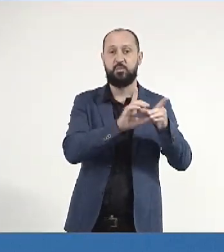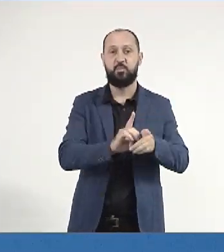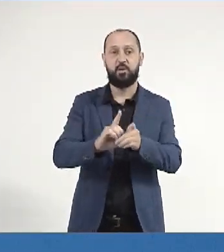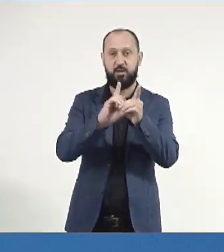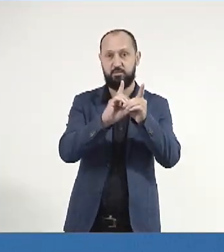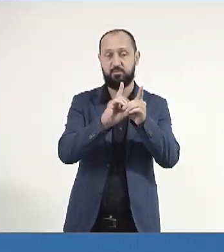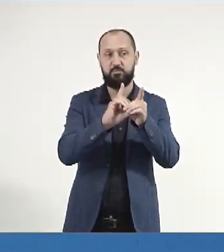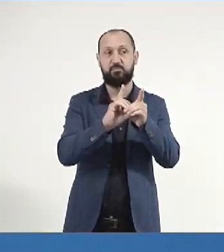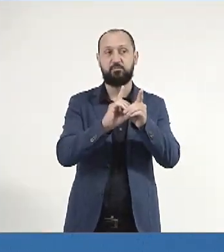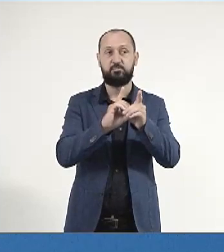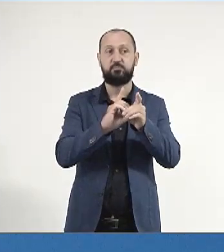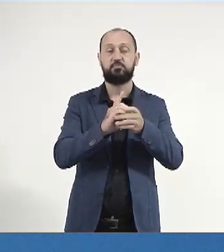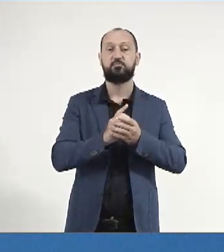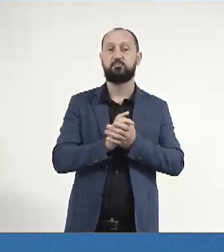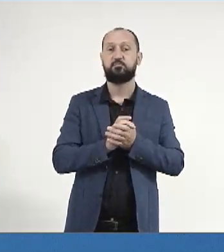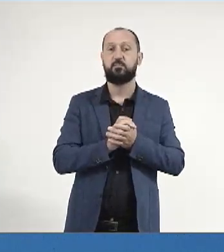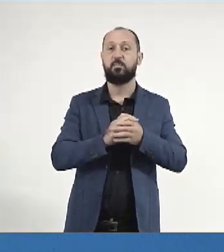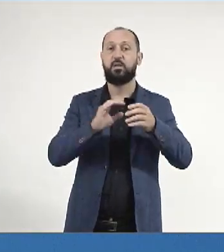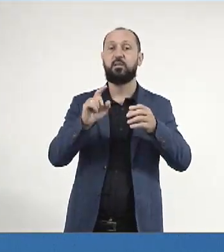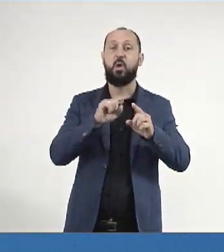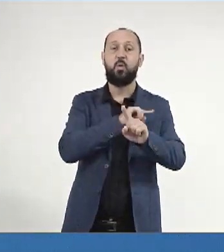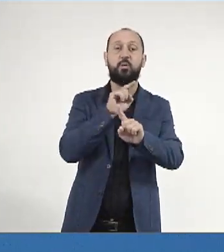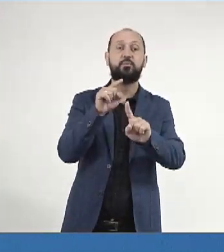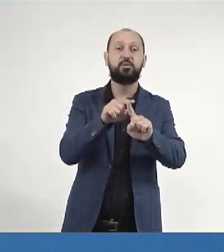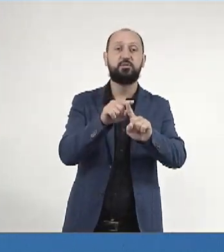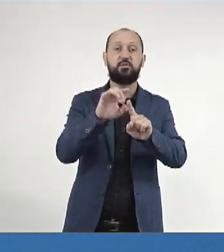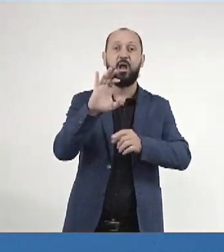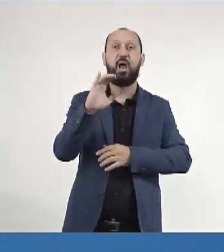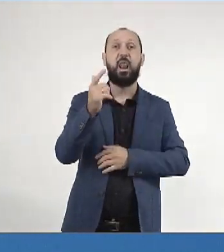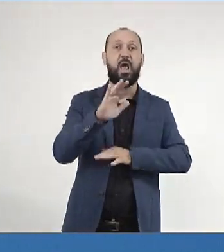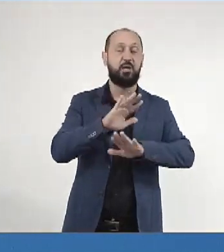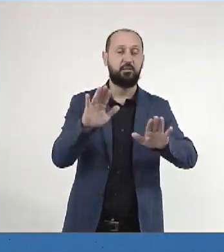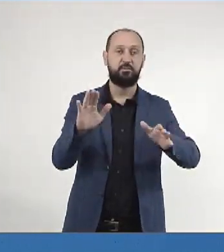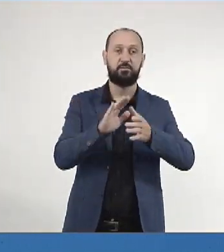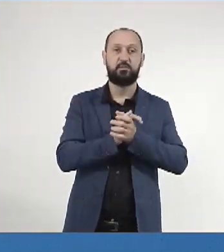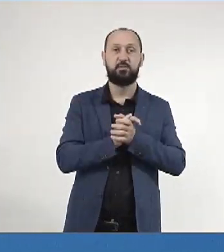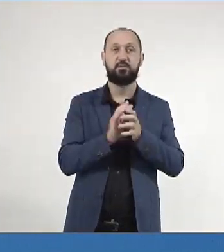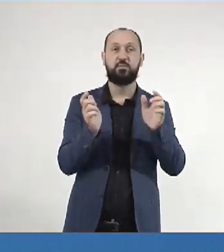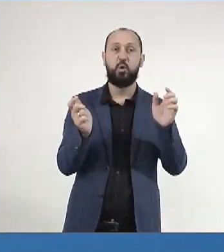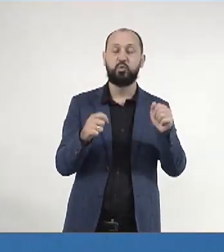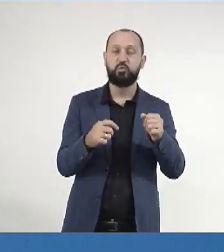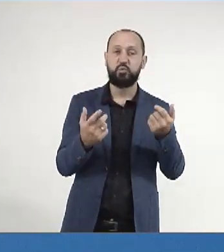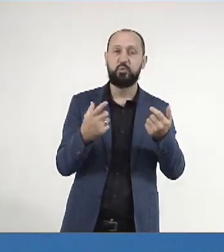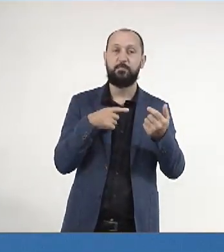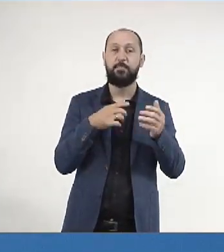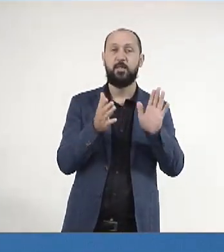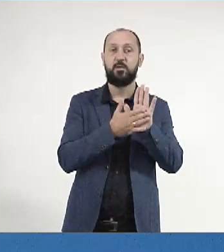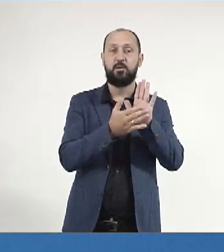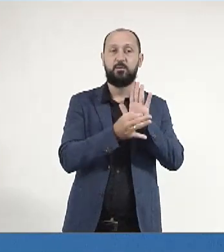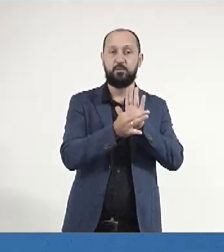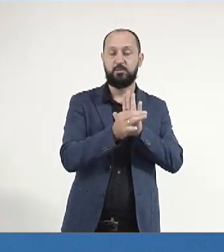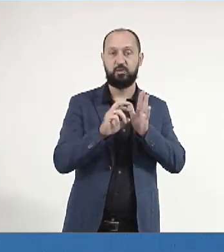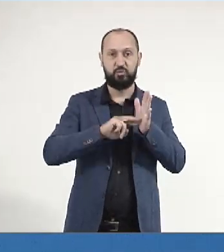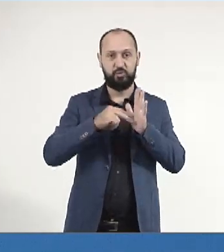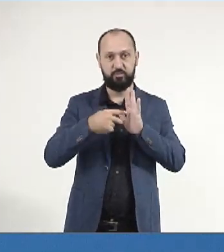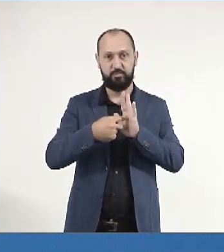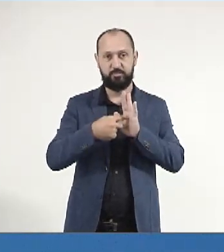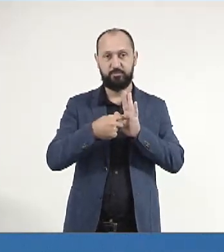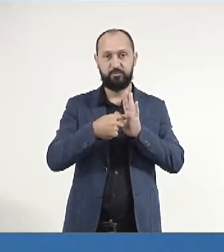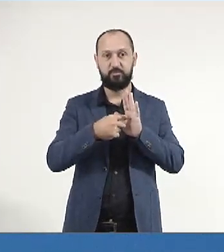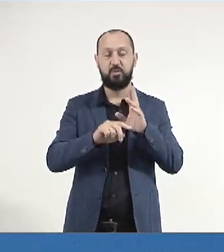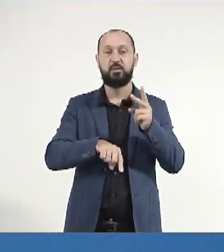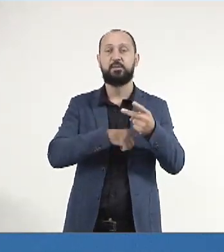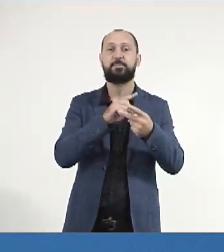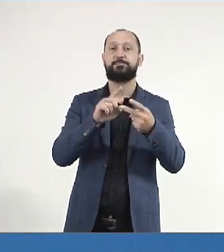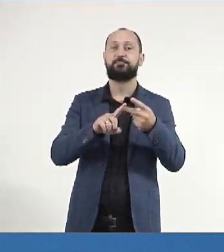Vossa Excelência traz de forma objetiva, clara, sucinta, uma proposta nesse sentido.